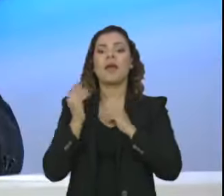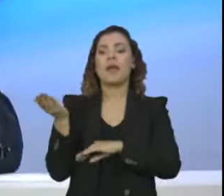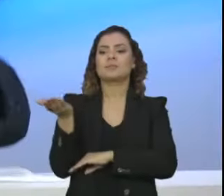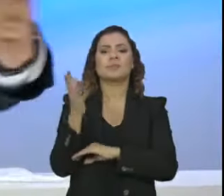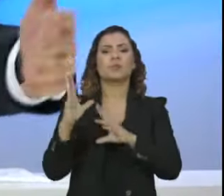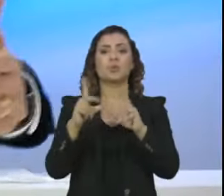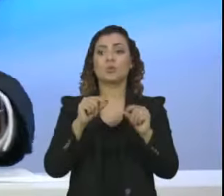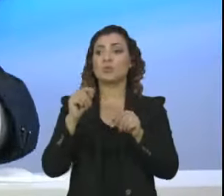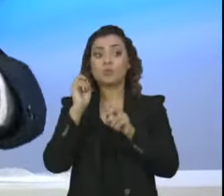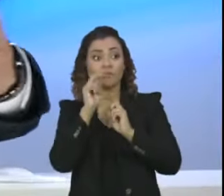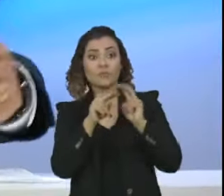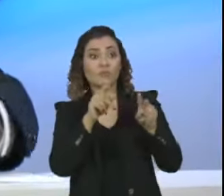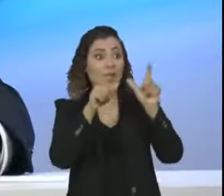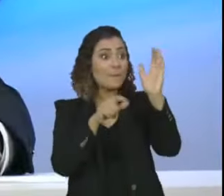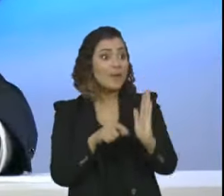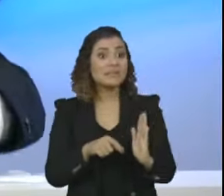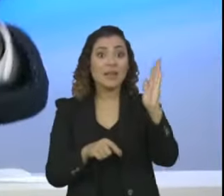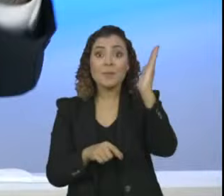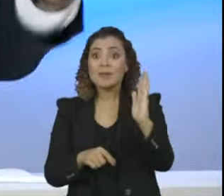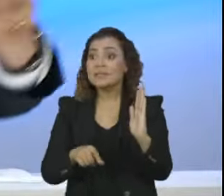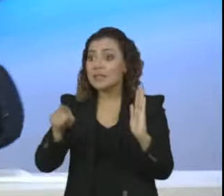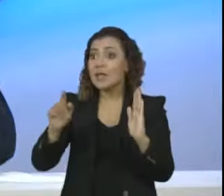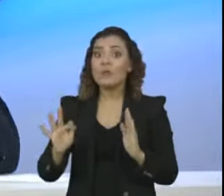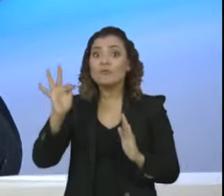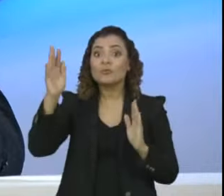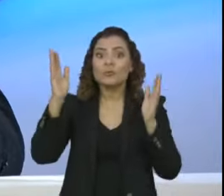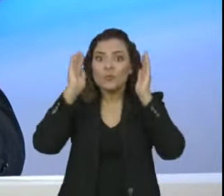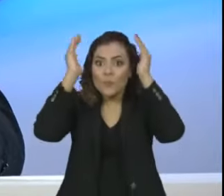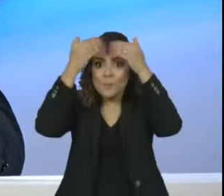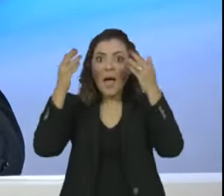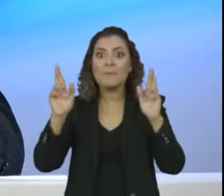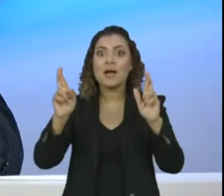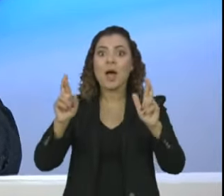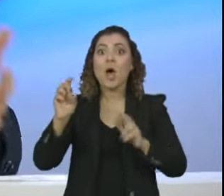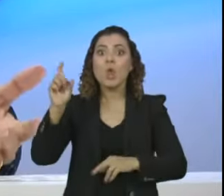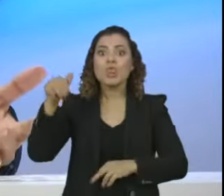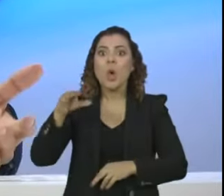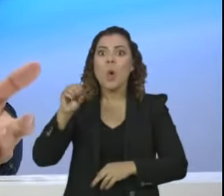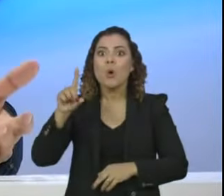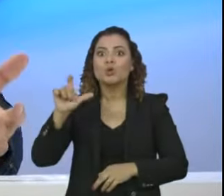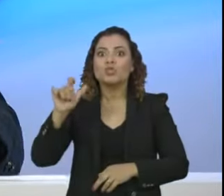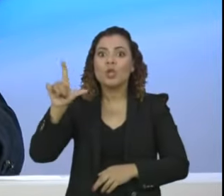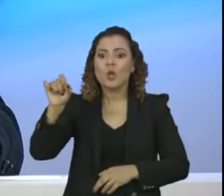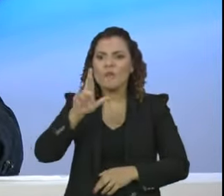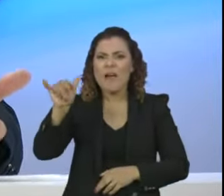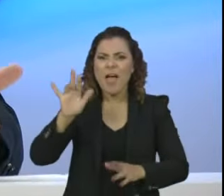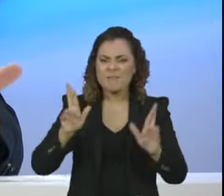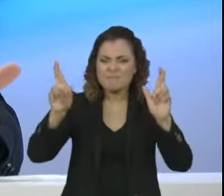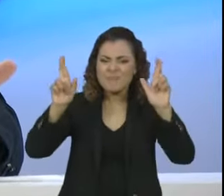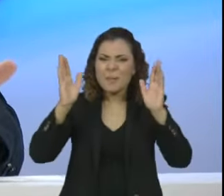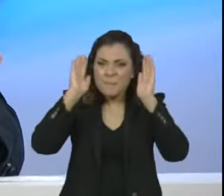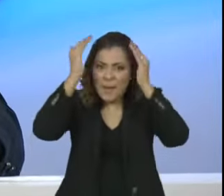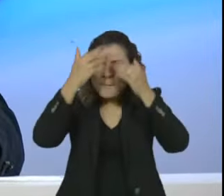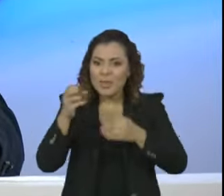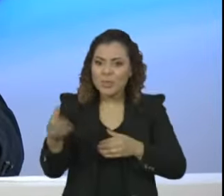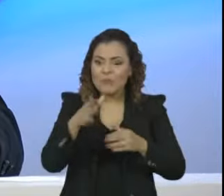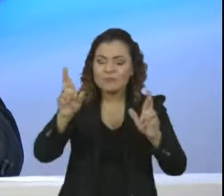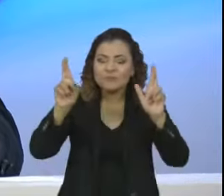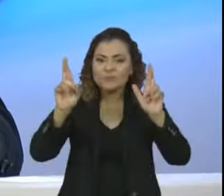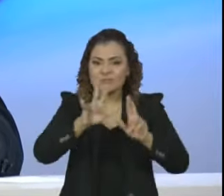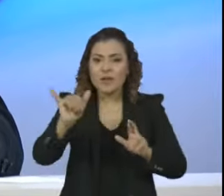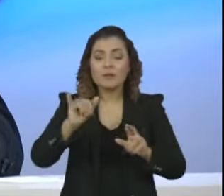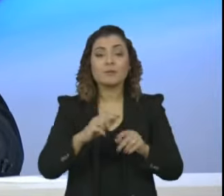Roma quando me viu Você é brasileira do Futuro Papa Dom odilo pois bem bergoglio